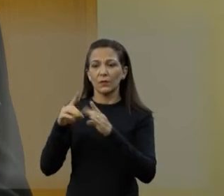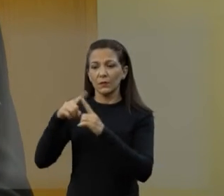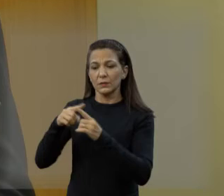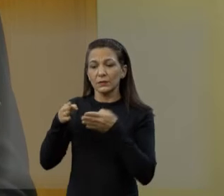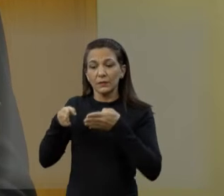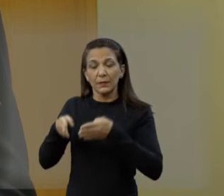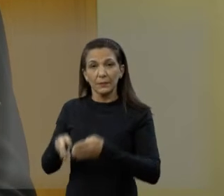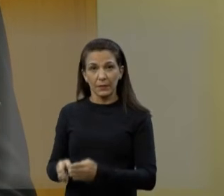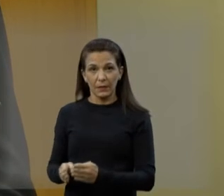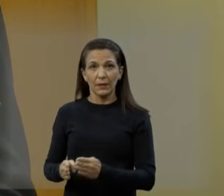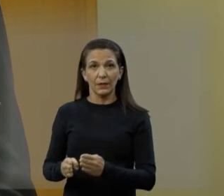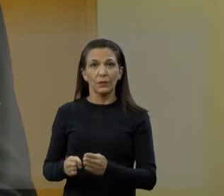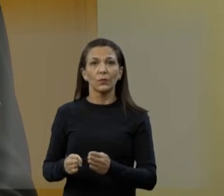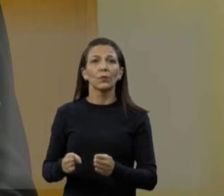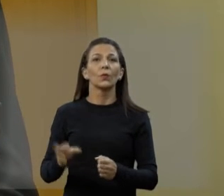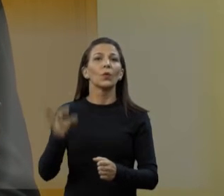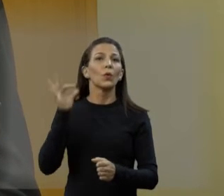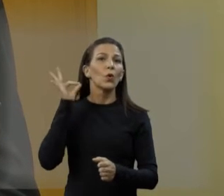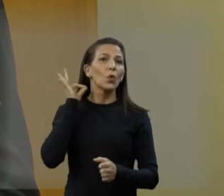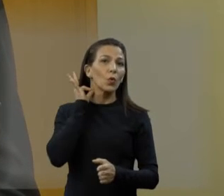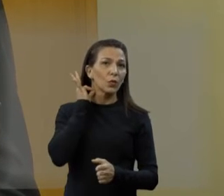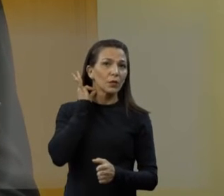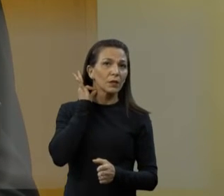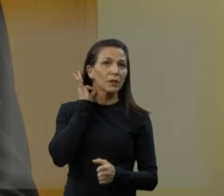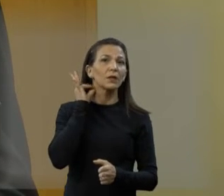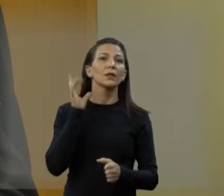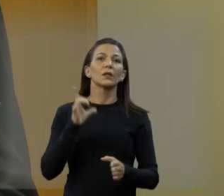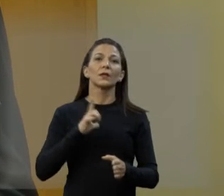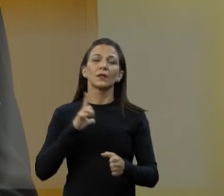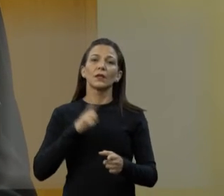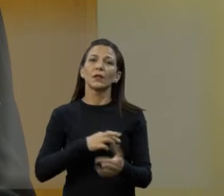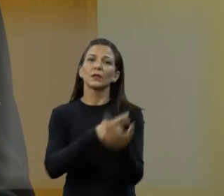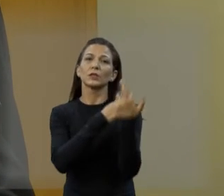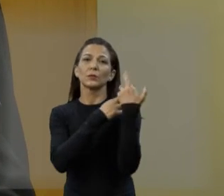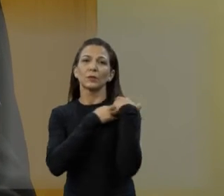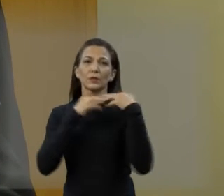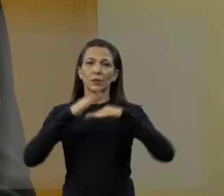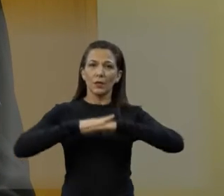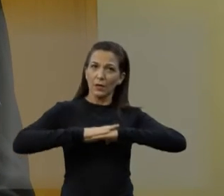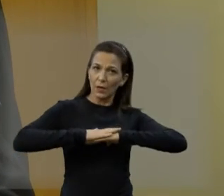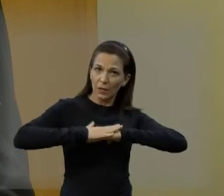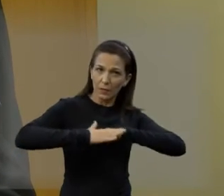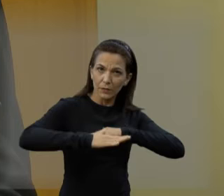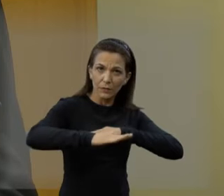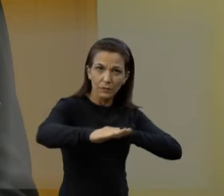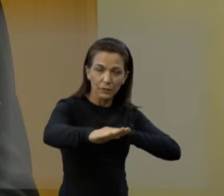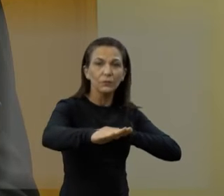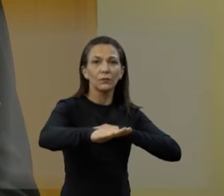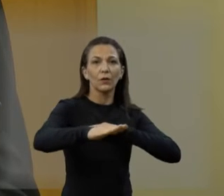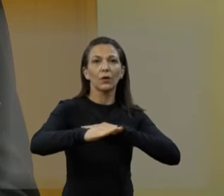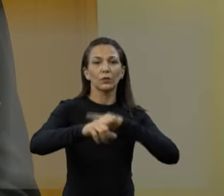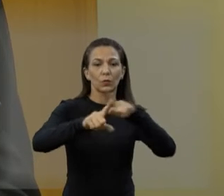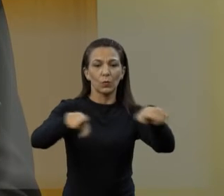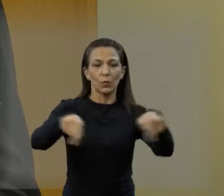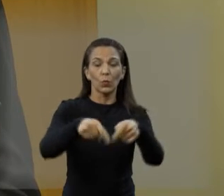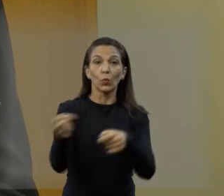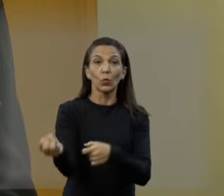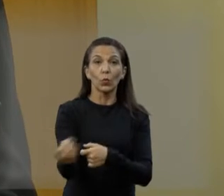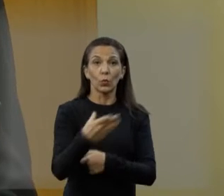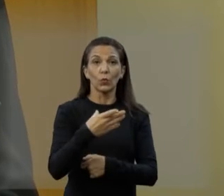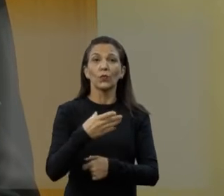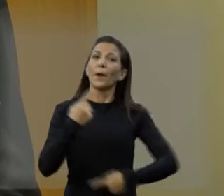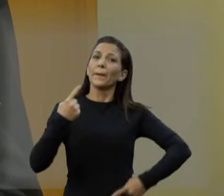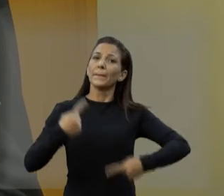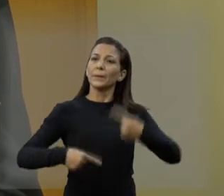do município loteria Municipal responsabilidade sobre pavimentação asfáltica em novos loteamentos